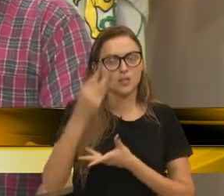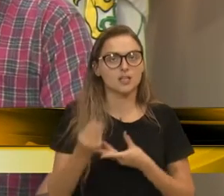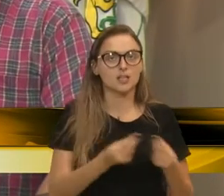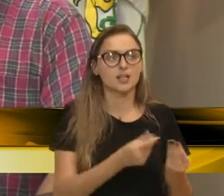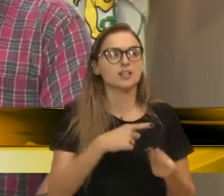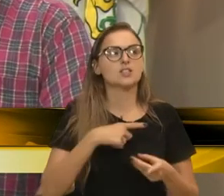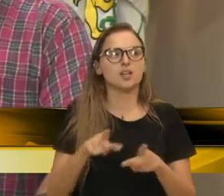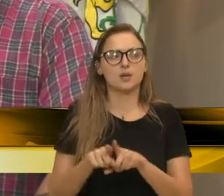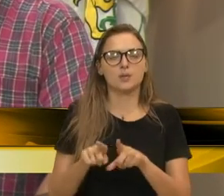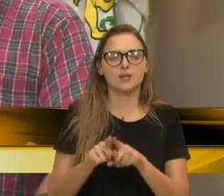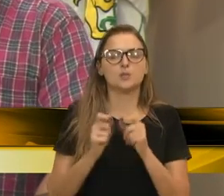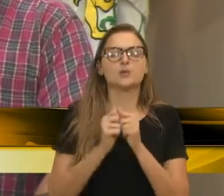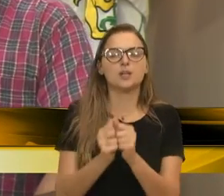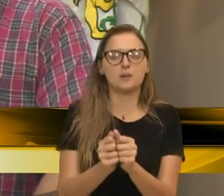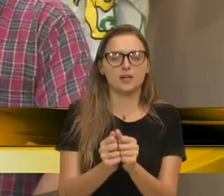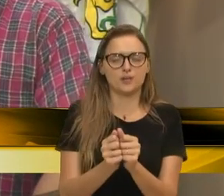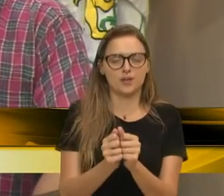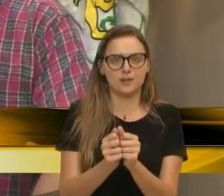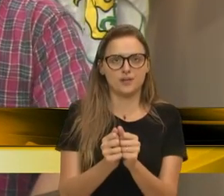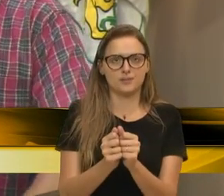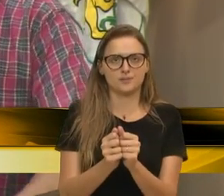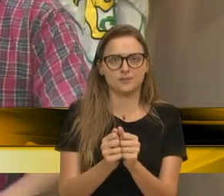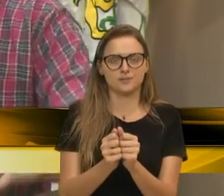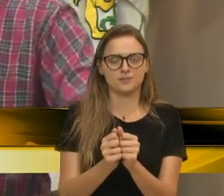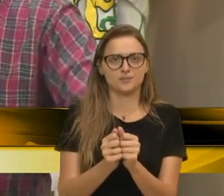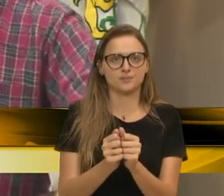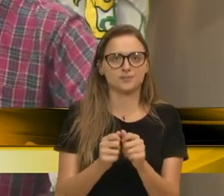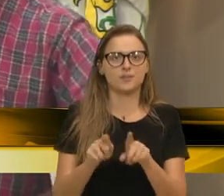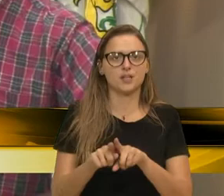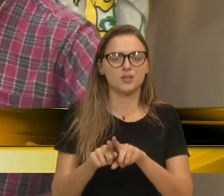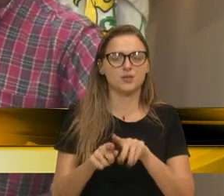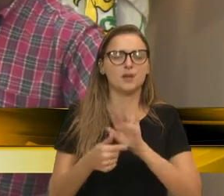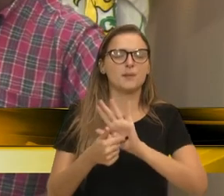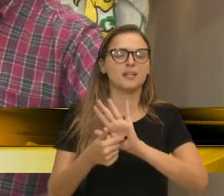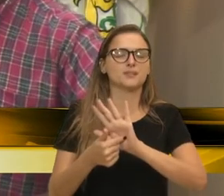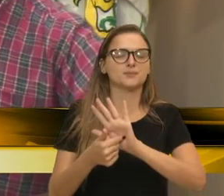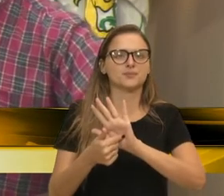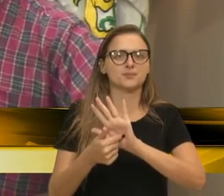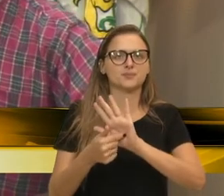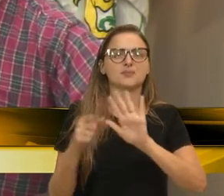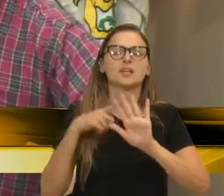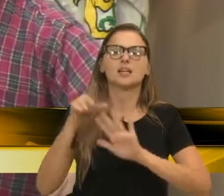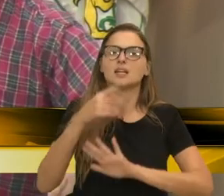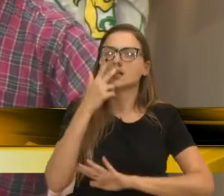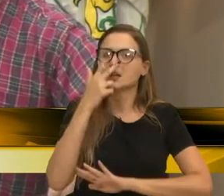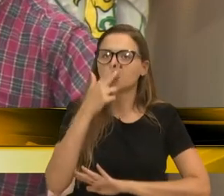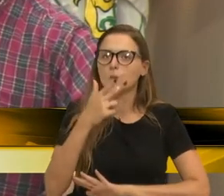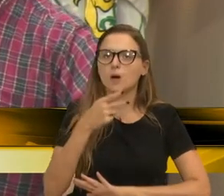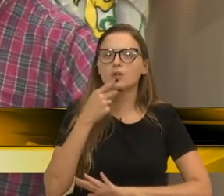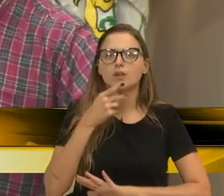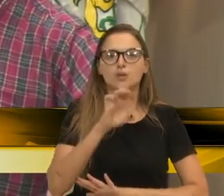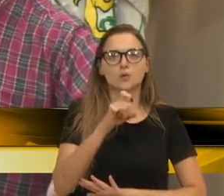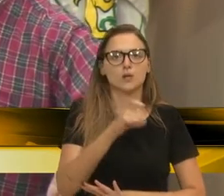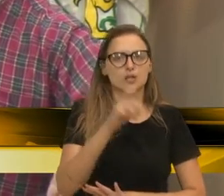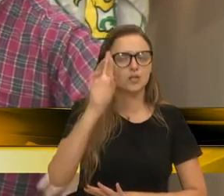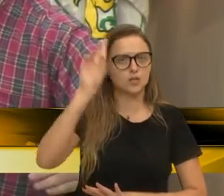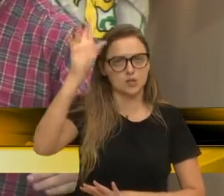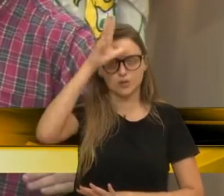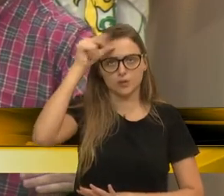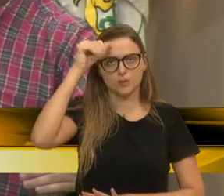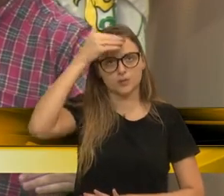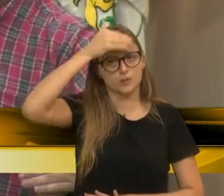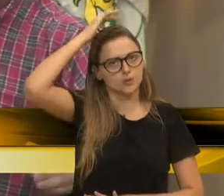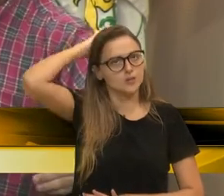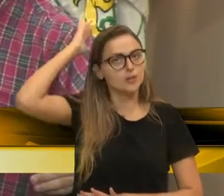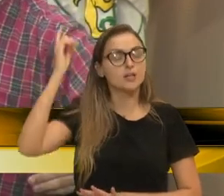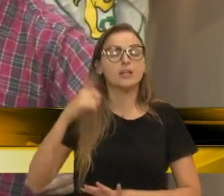conceder a isenção do imposto sobre serviço de qualquer natureza, o ISS-QN. A exemplo do que fez o ex-prefeito Alceu Barbosa Velho e